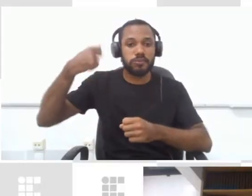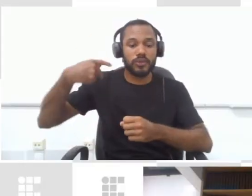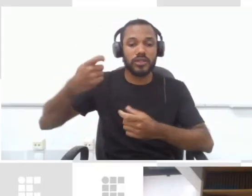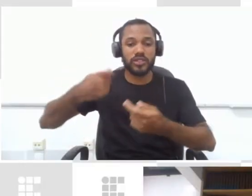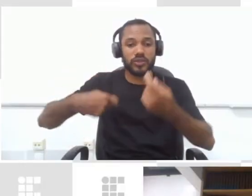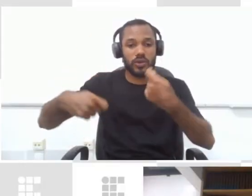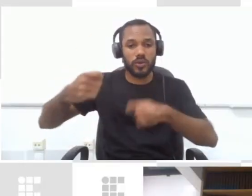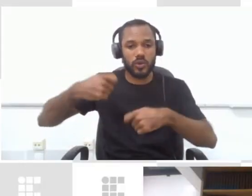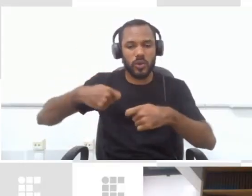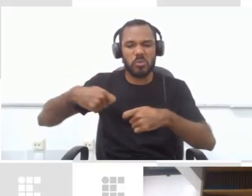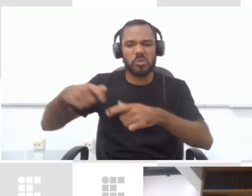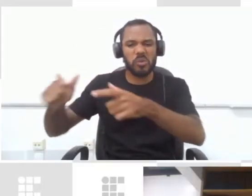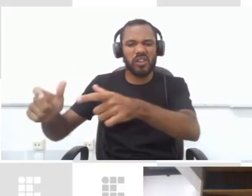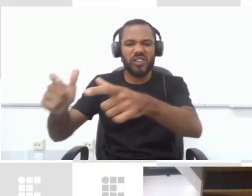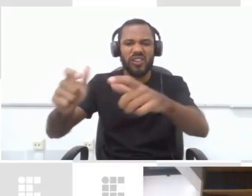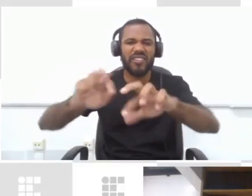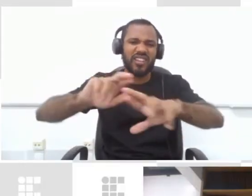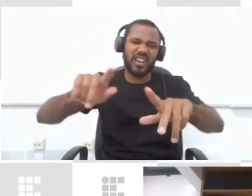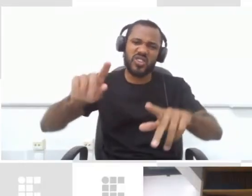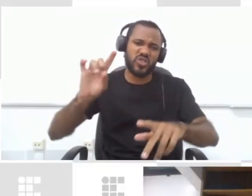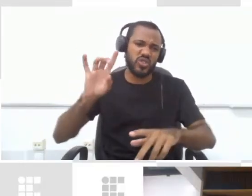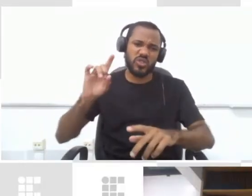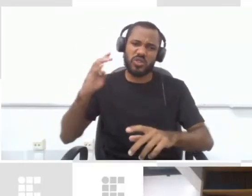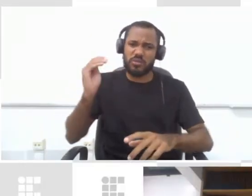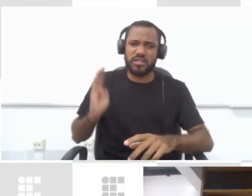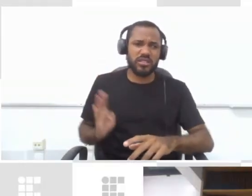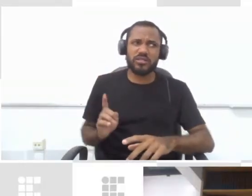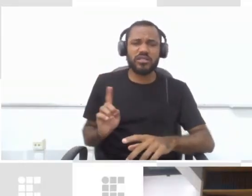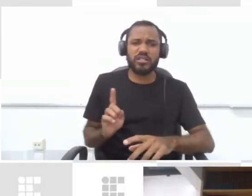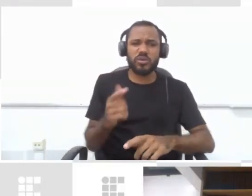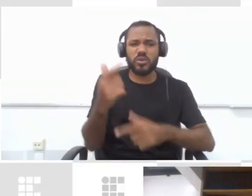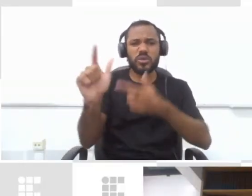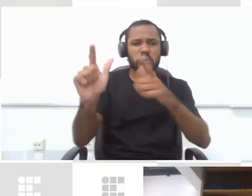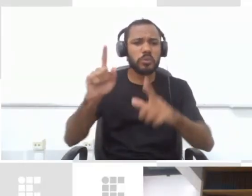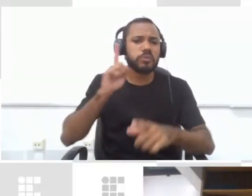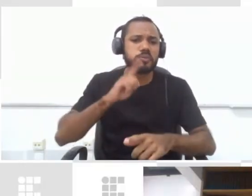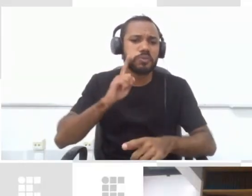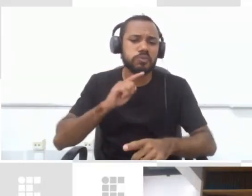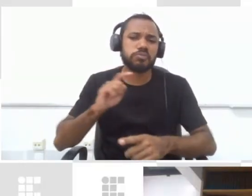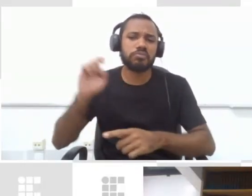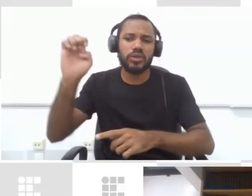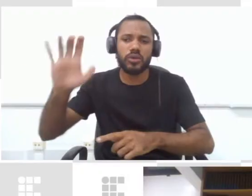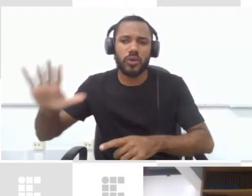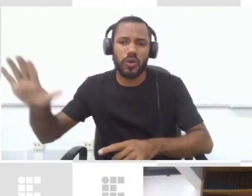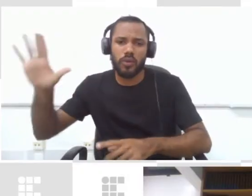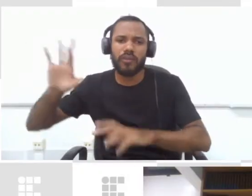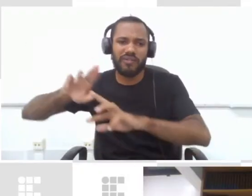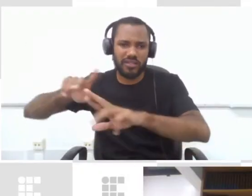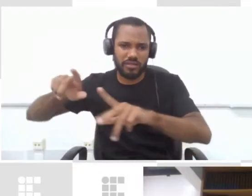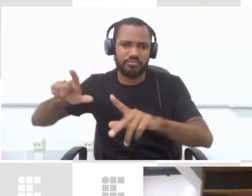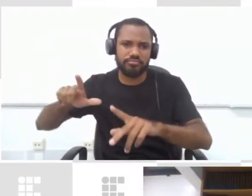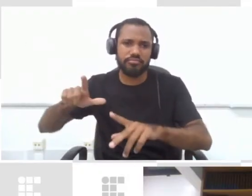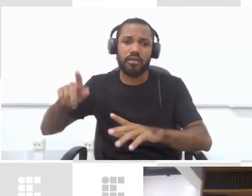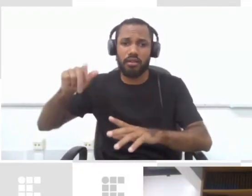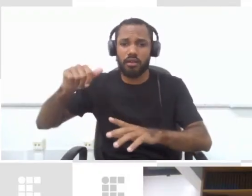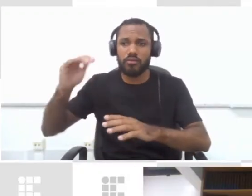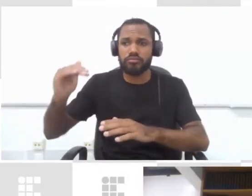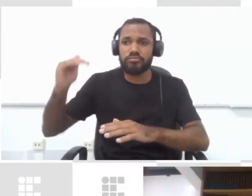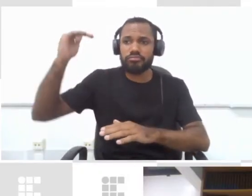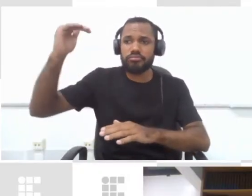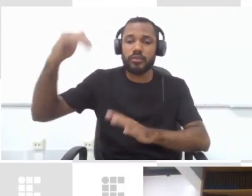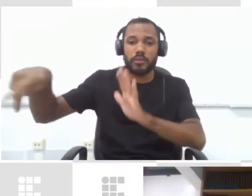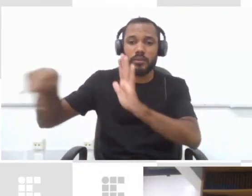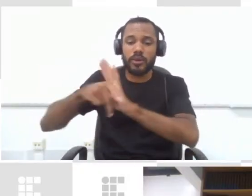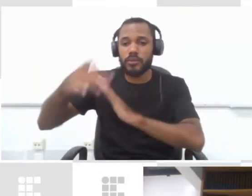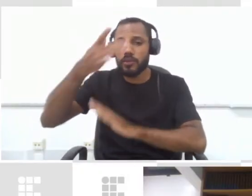países, não apenas no Brasil, né? Nos Estados Unidos também, por exemplo, evidentemente na Europa. Há uma quantidade